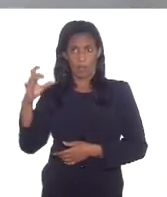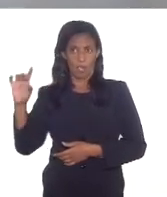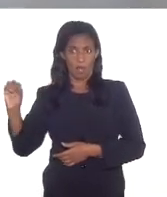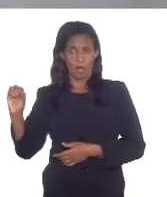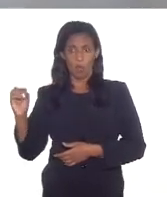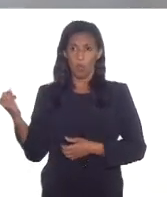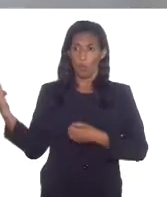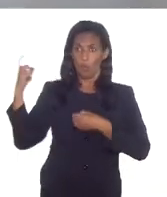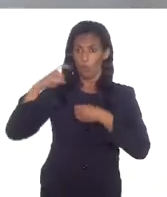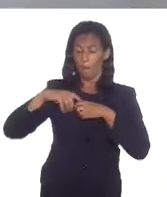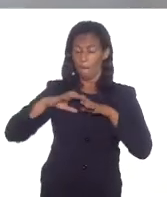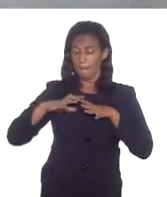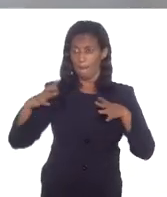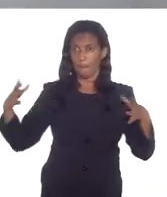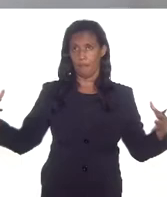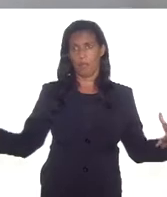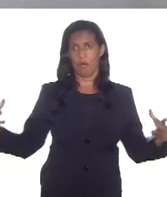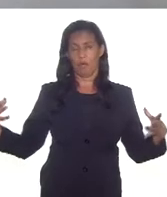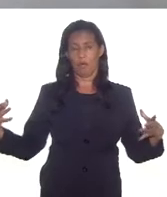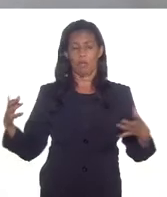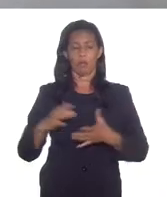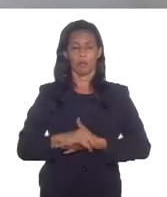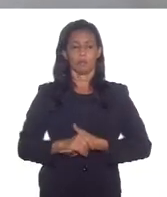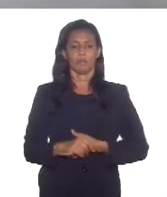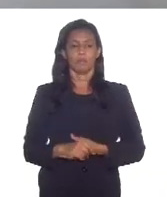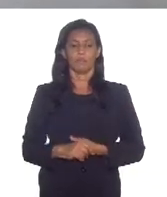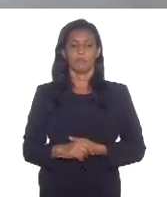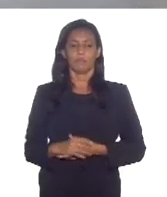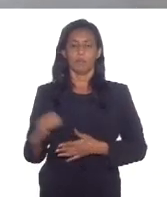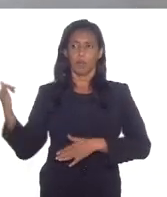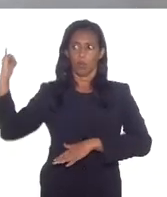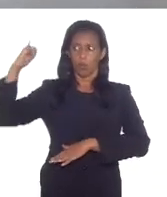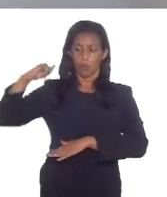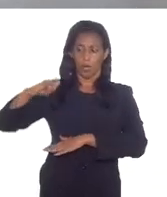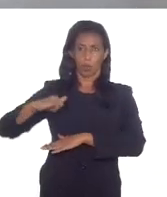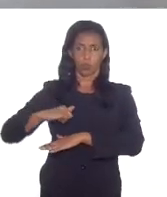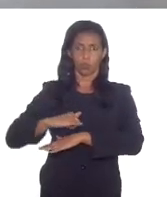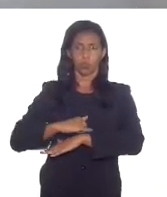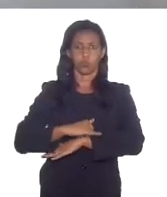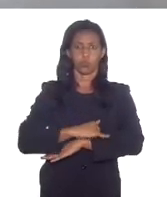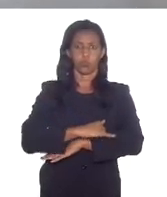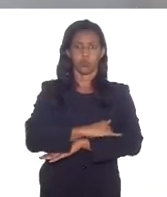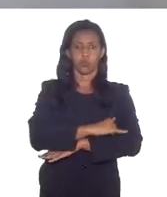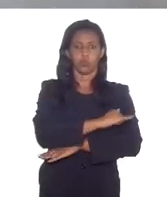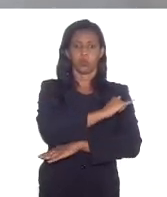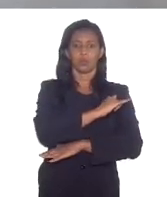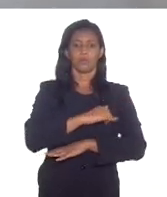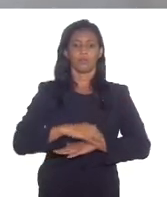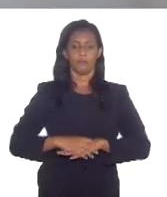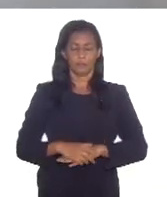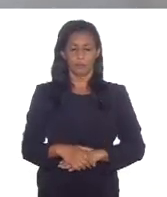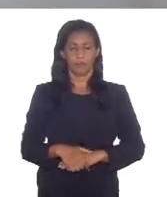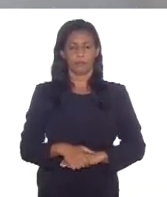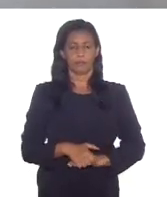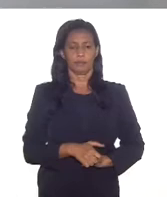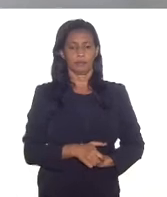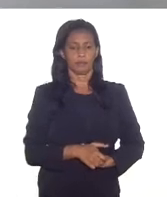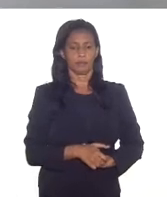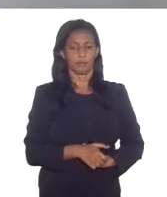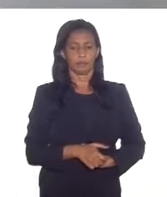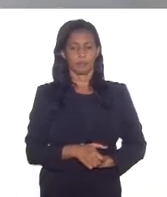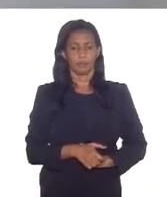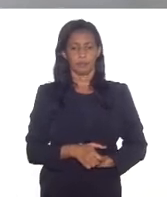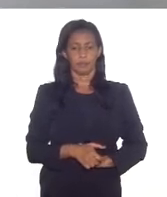a trazer para o aeroporto aqueles voos que a gente chama de hub, né?